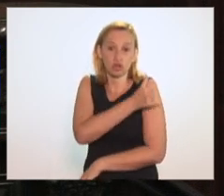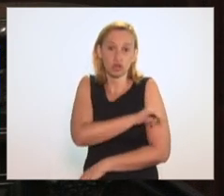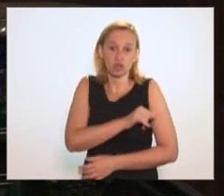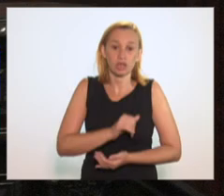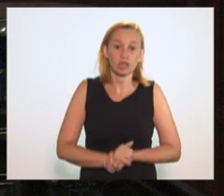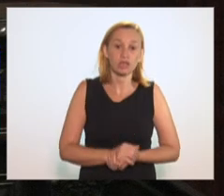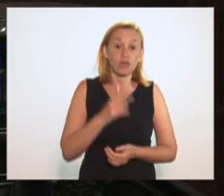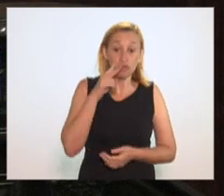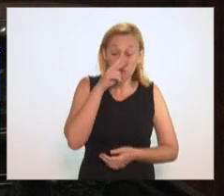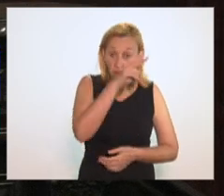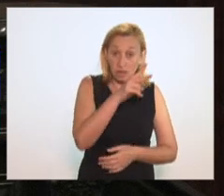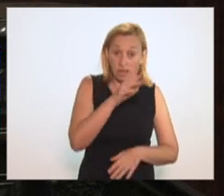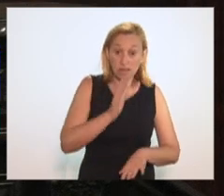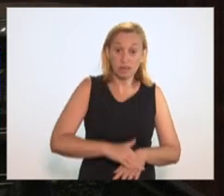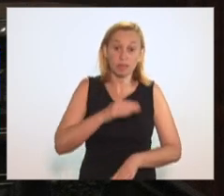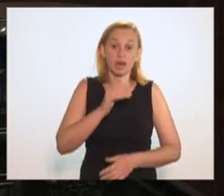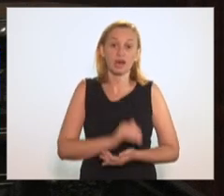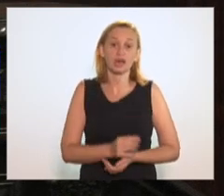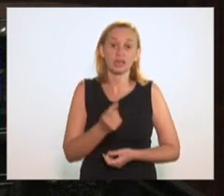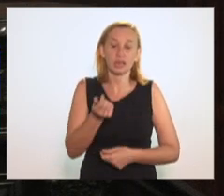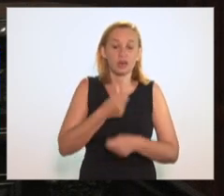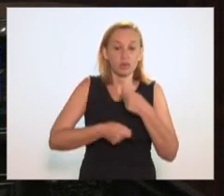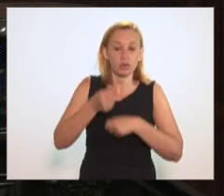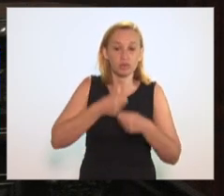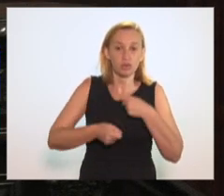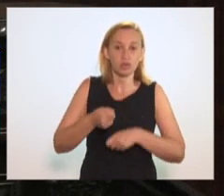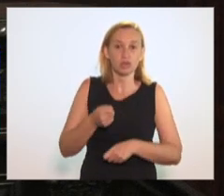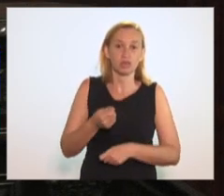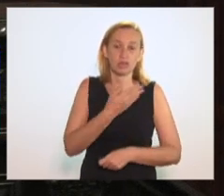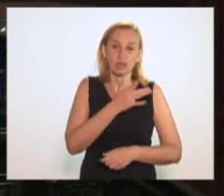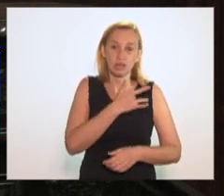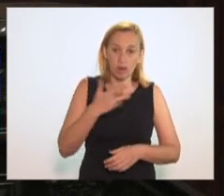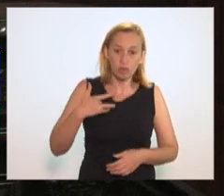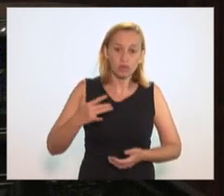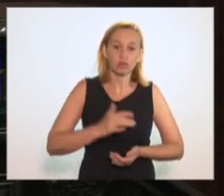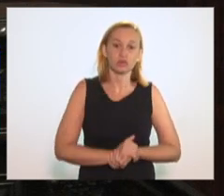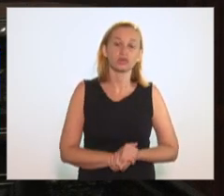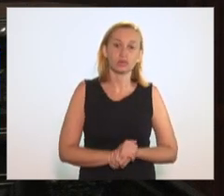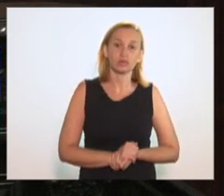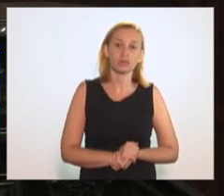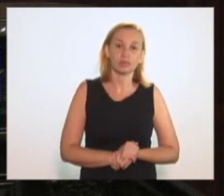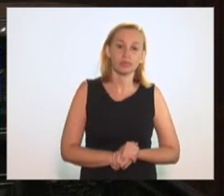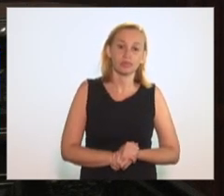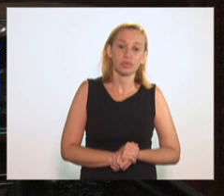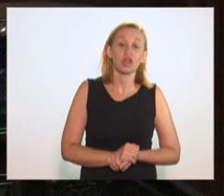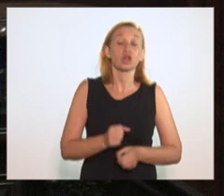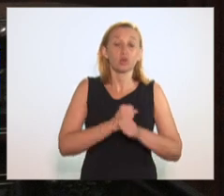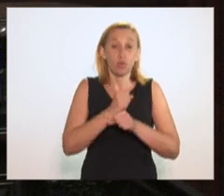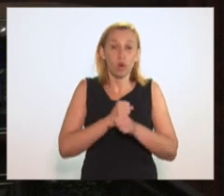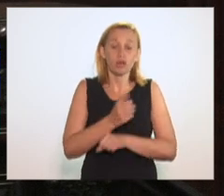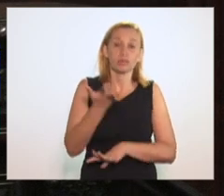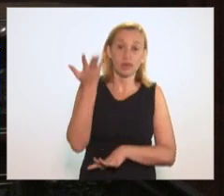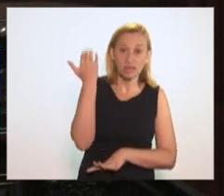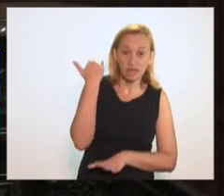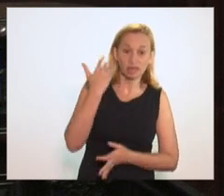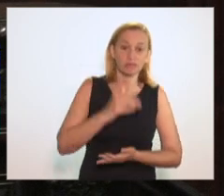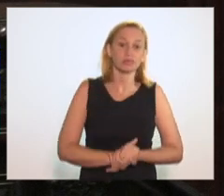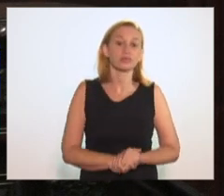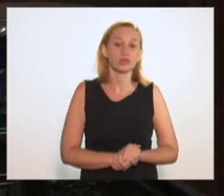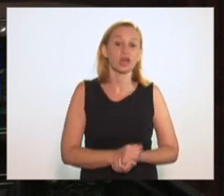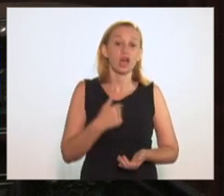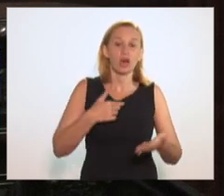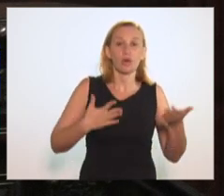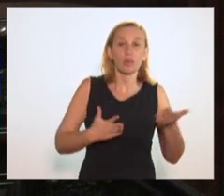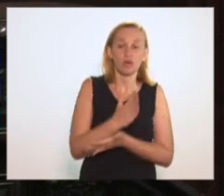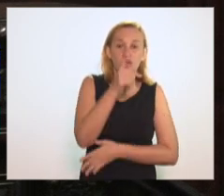fortaleça o seu complexo econômico e industrial da saúde. Eu quero lembrar que no ano passado eu